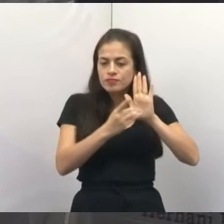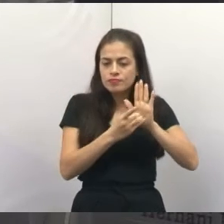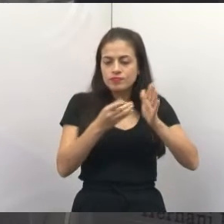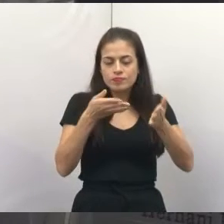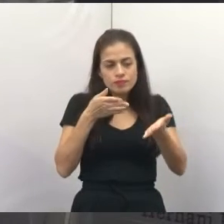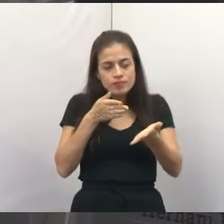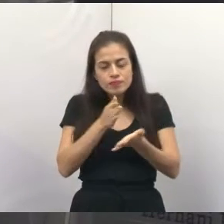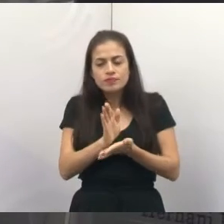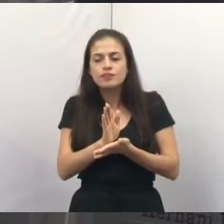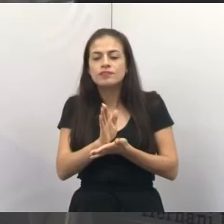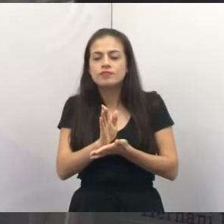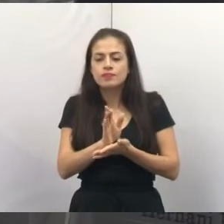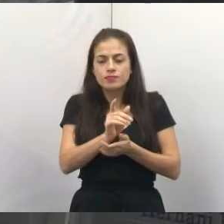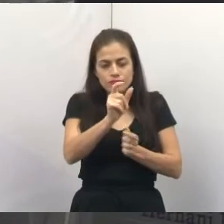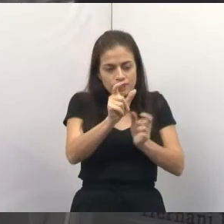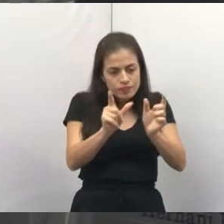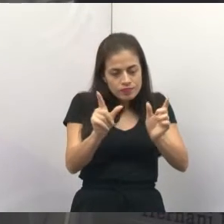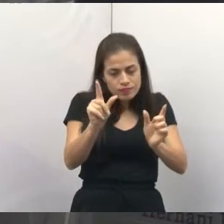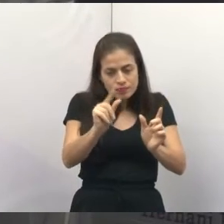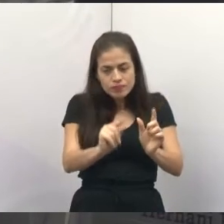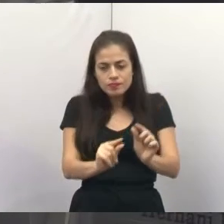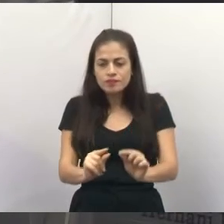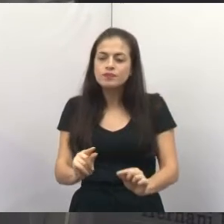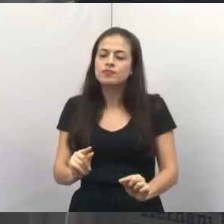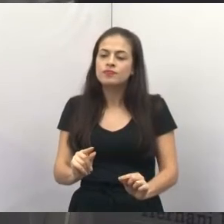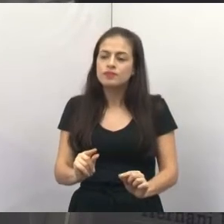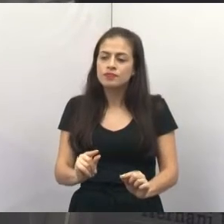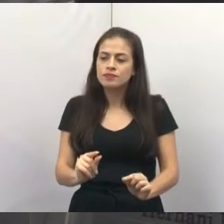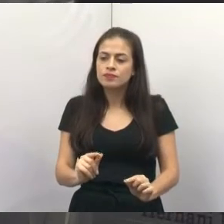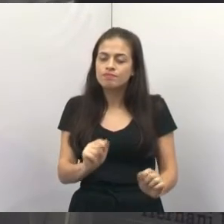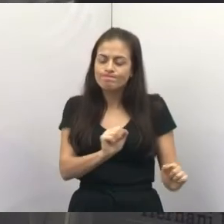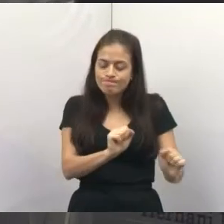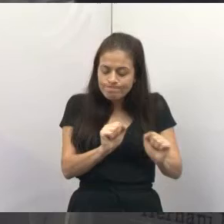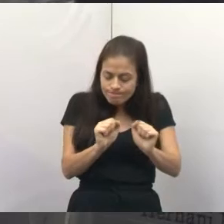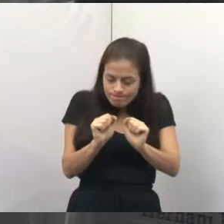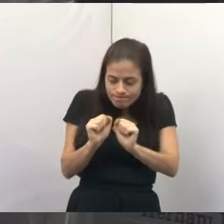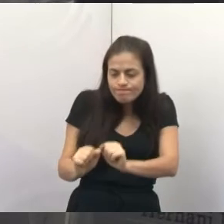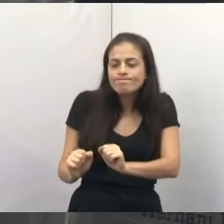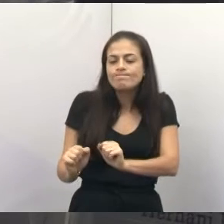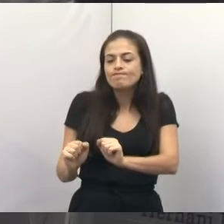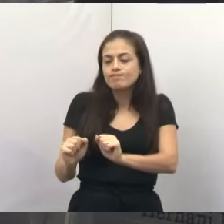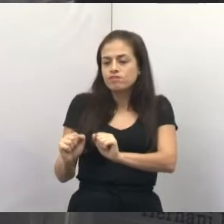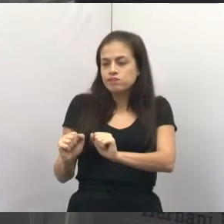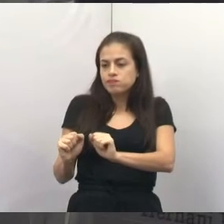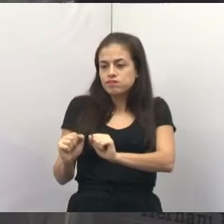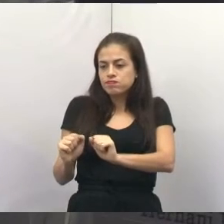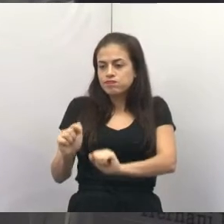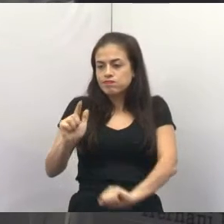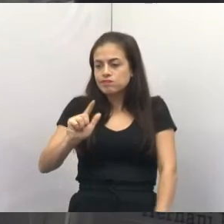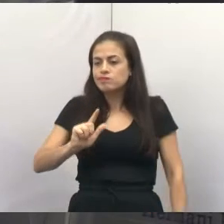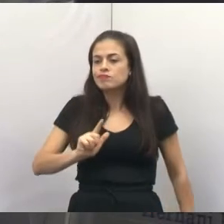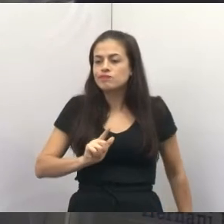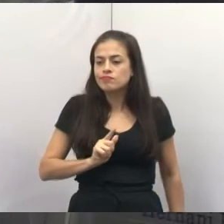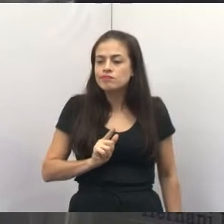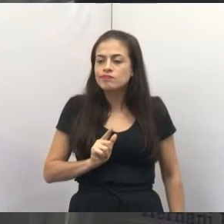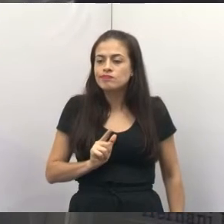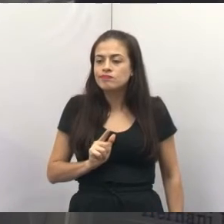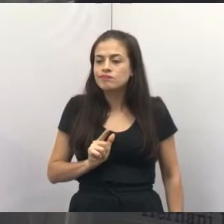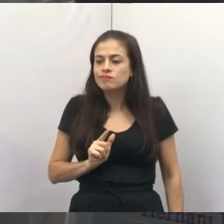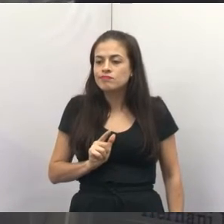participação das minorias e a possibilidade concreta de termos algo